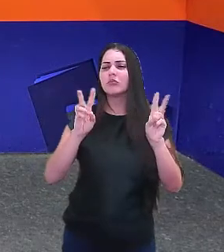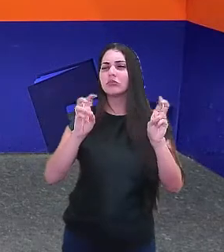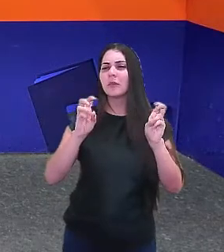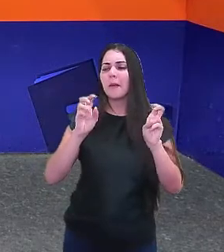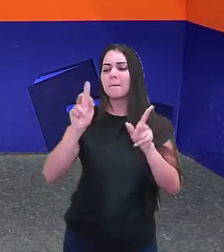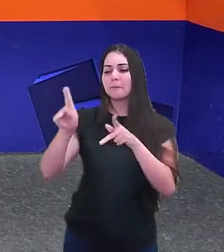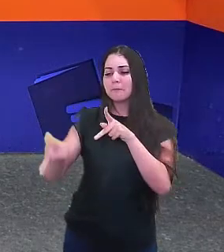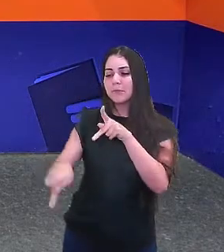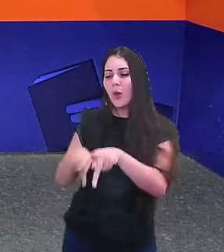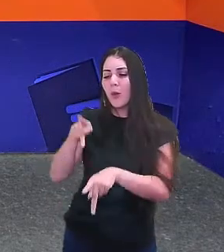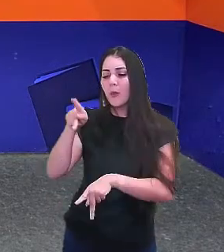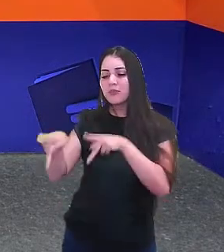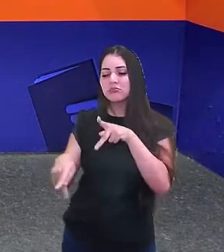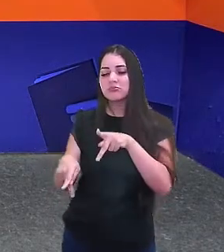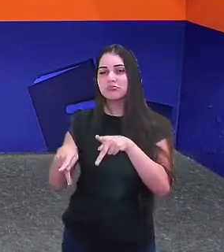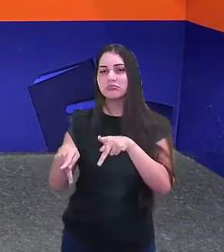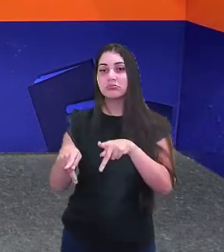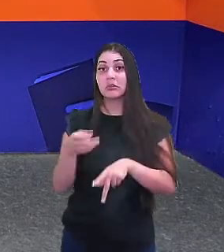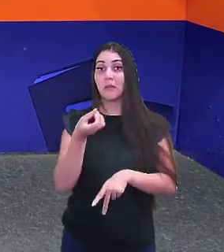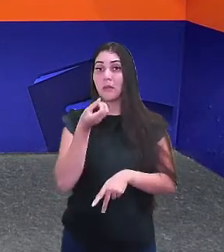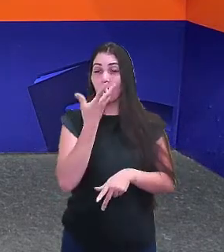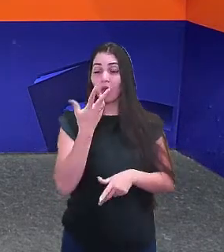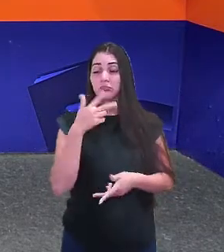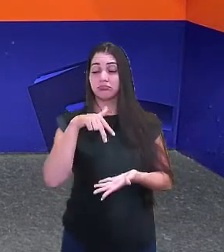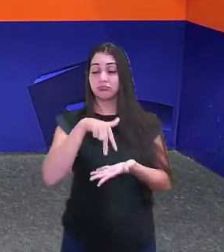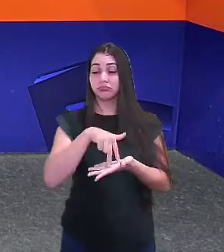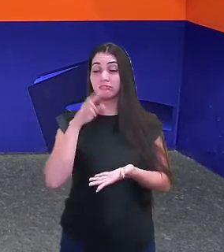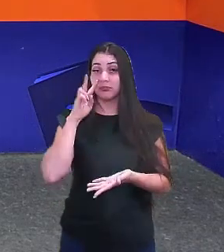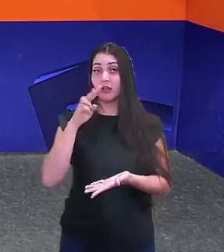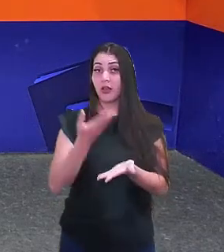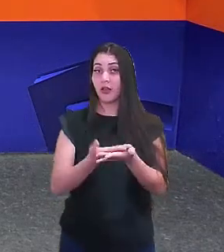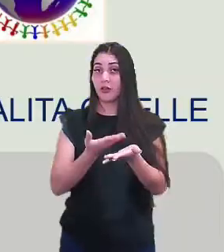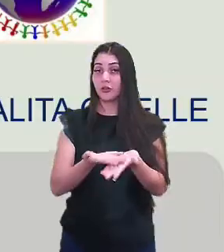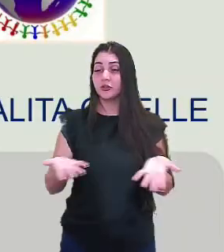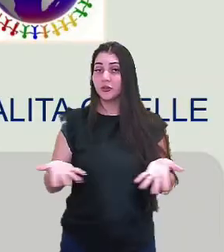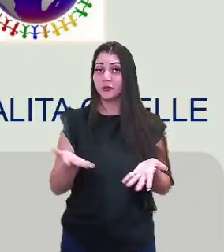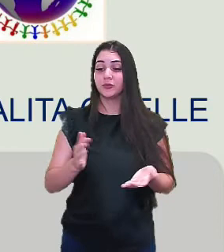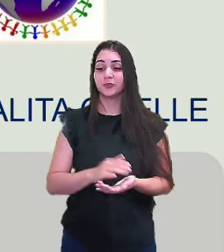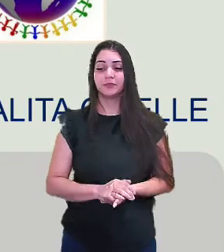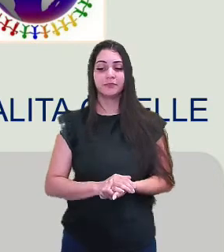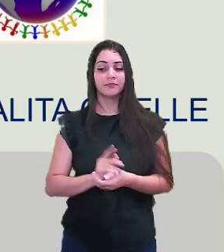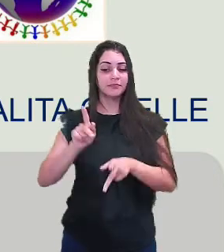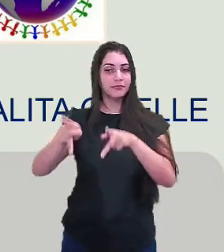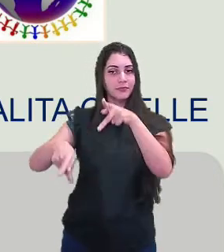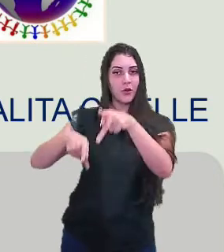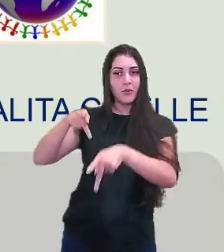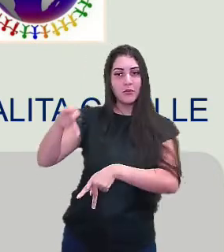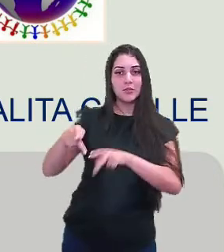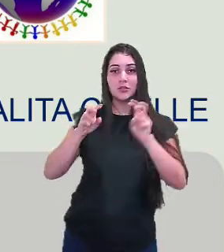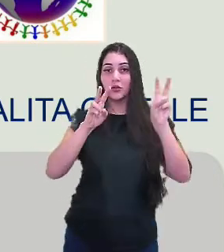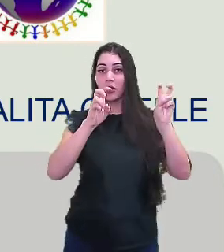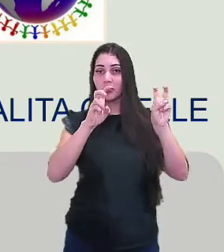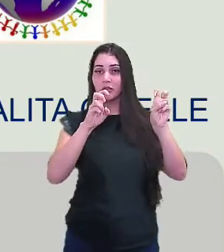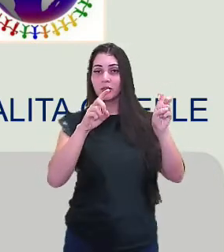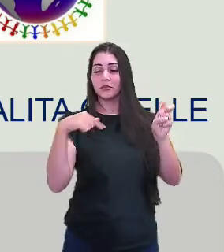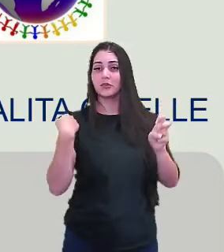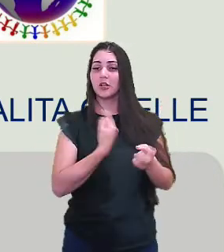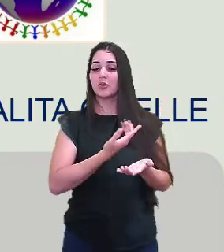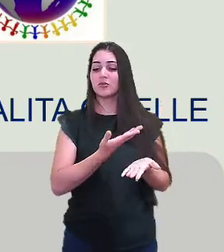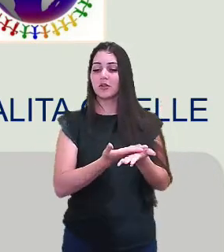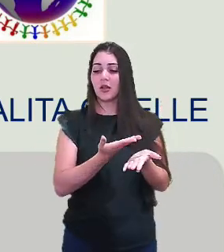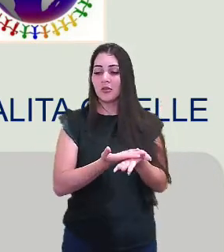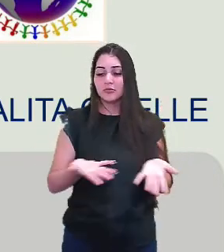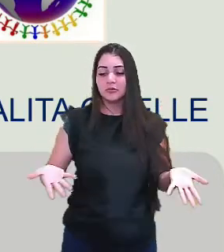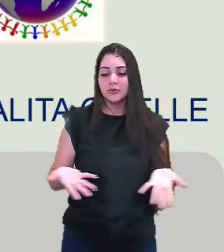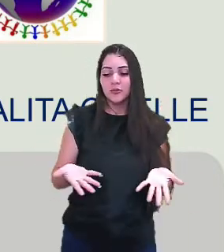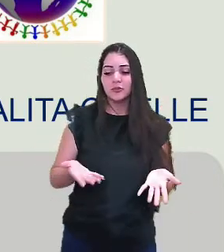população. Preparados para assistir a aula de hoje? Vamos embora comigo. População é o tema da nossa aula de hoje.